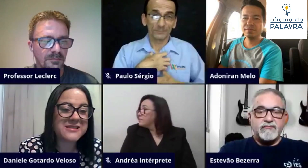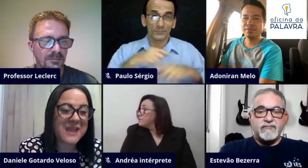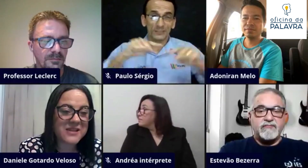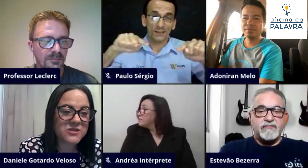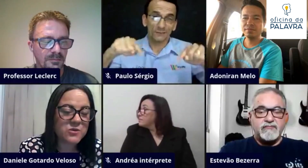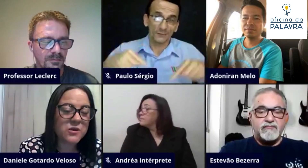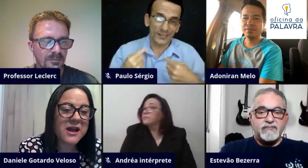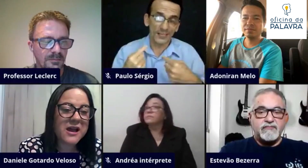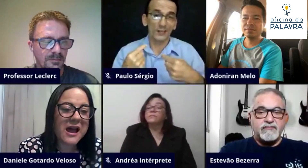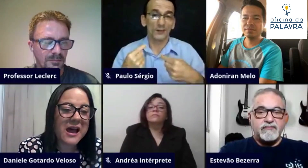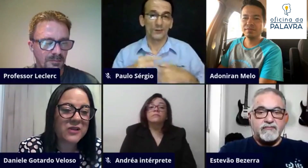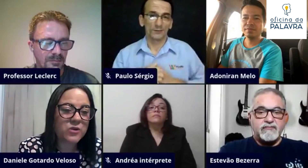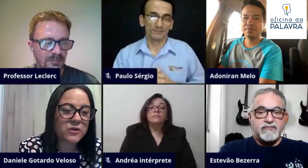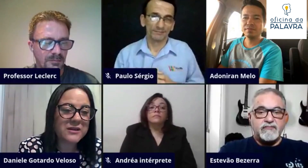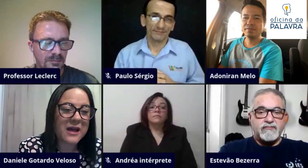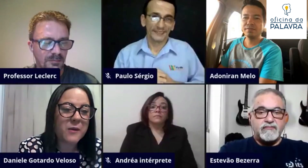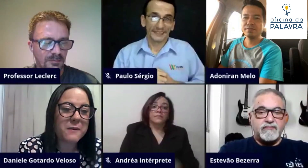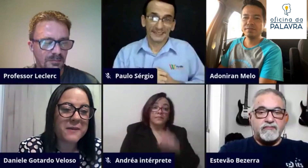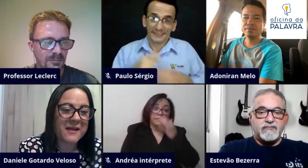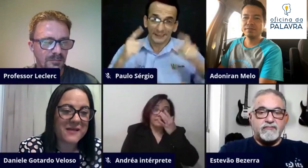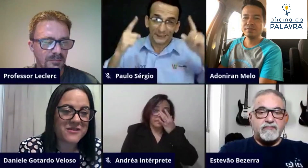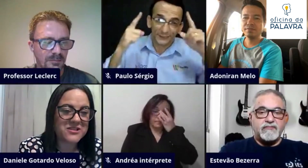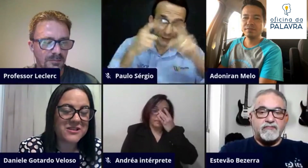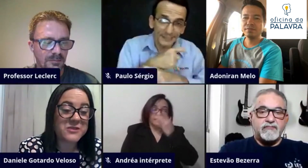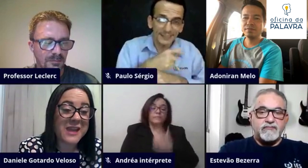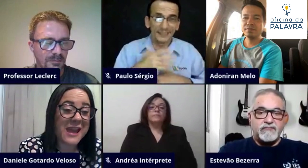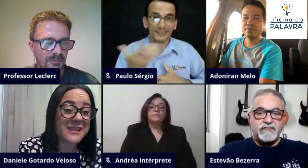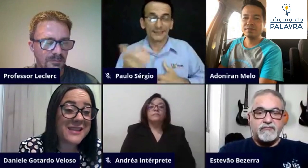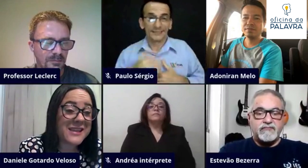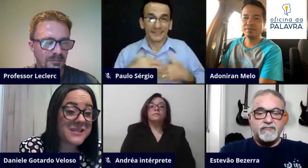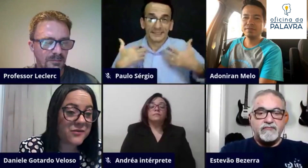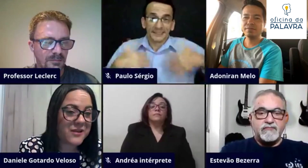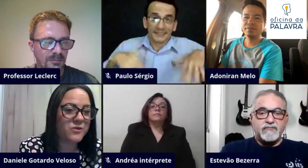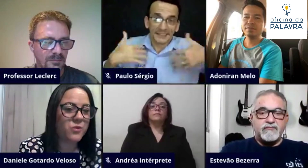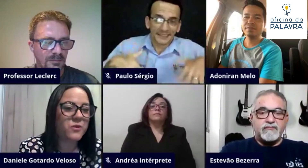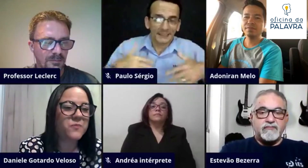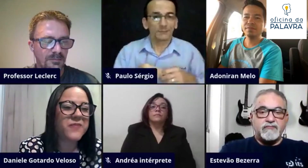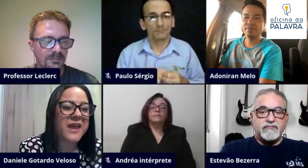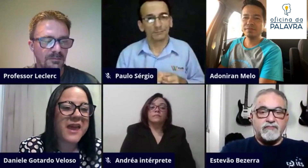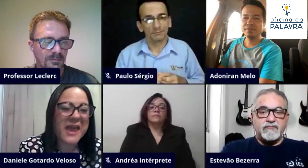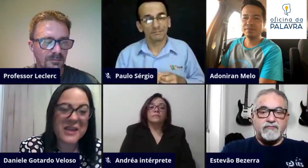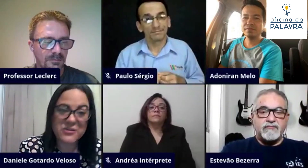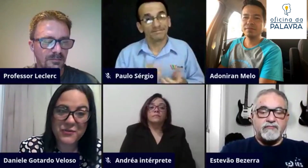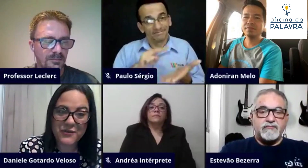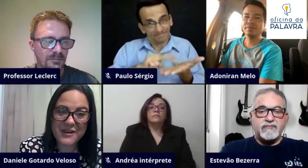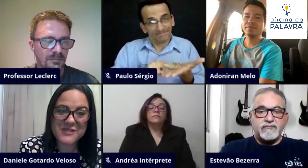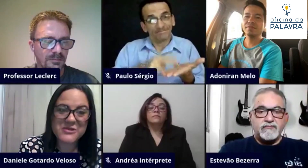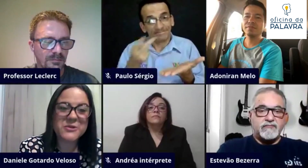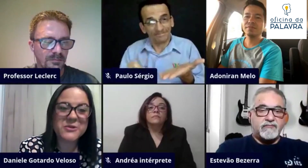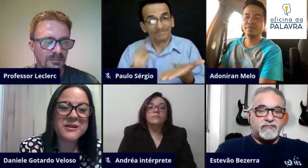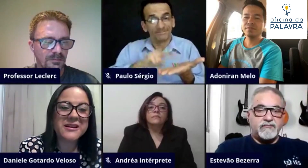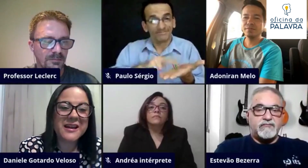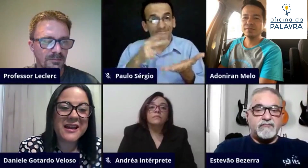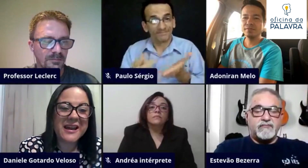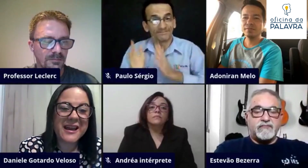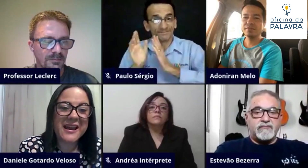tenha acesso total à palavra de Deus. É desafiador, é difícil,